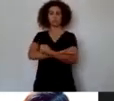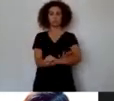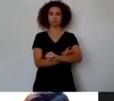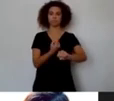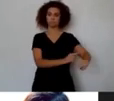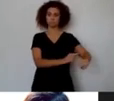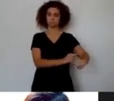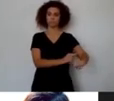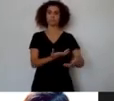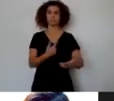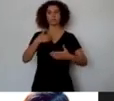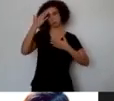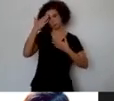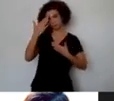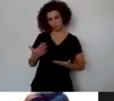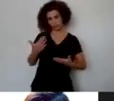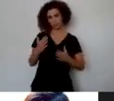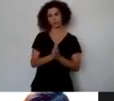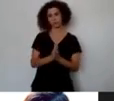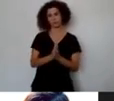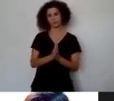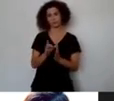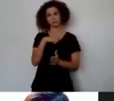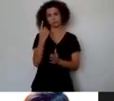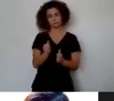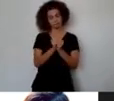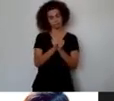E é isso. Muito obrigada. Tamo junto.